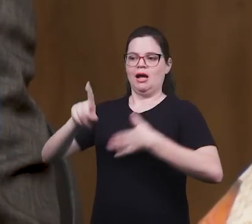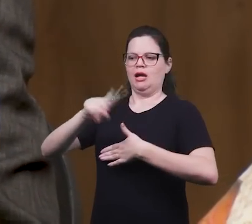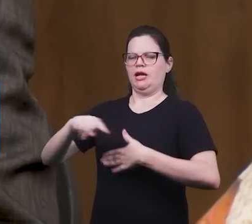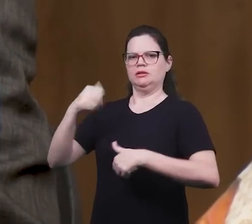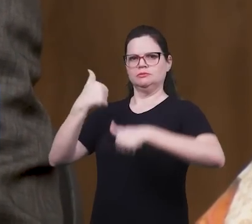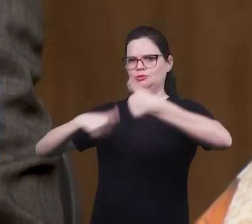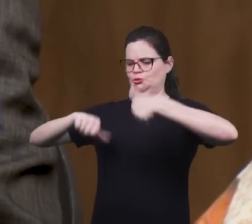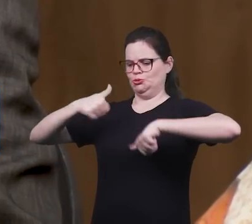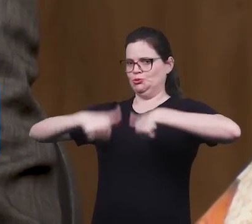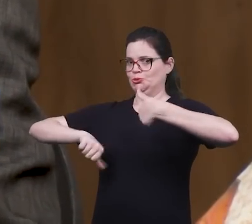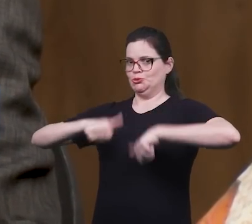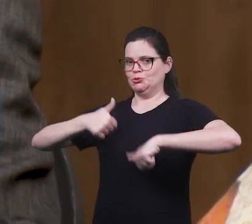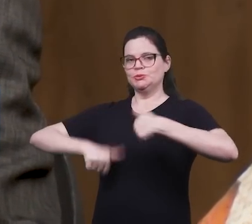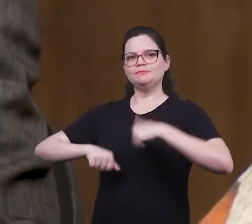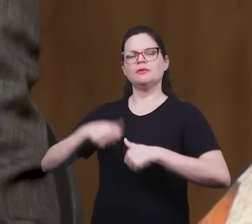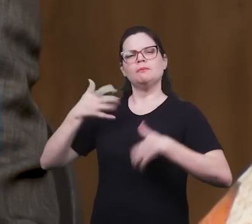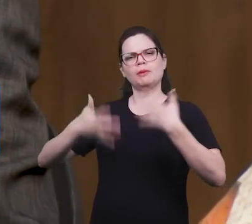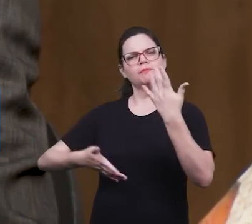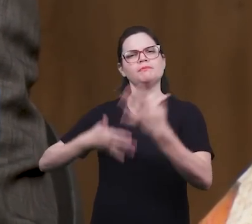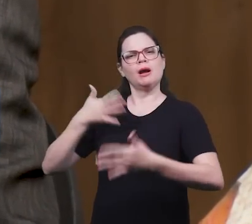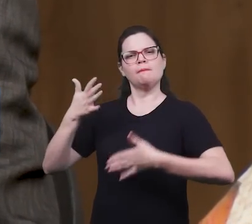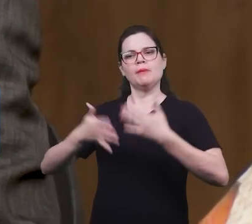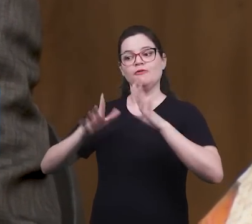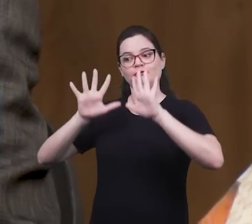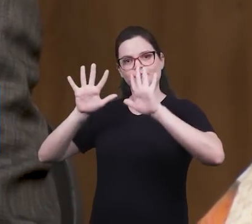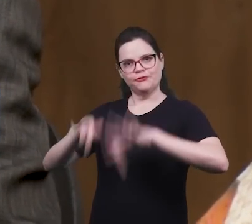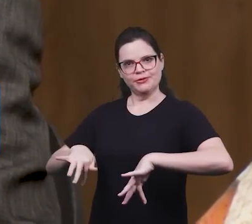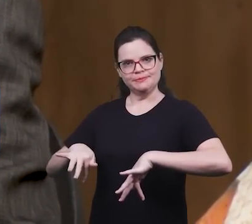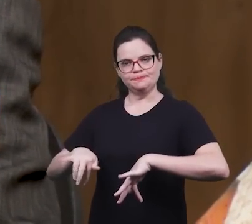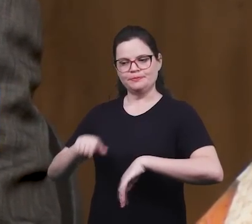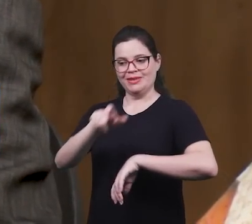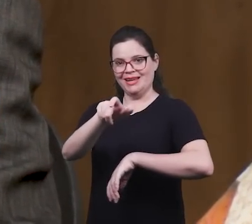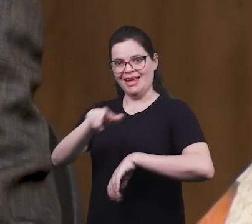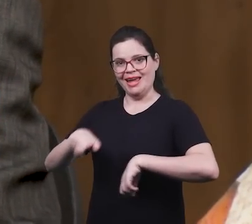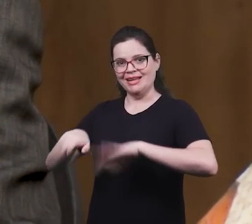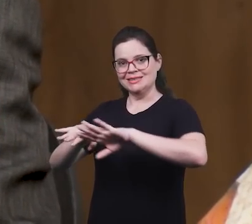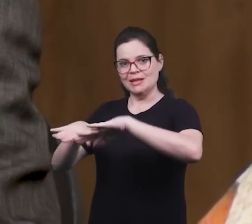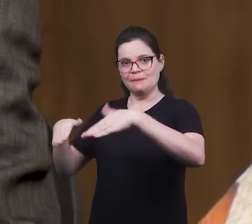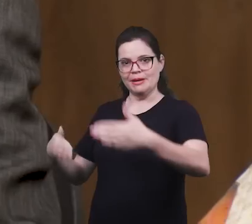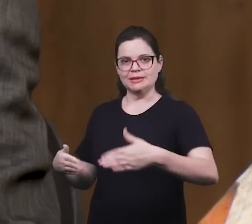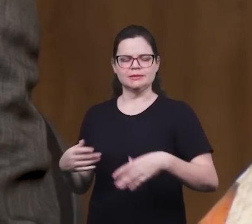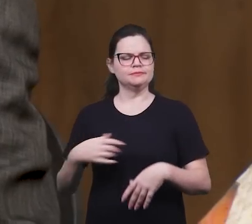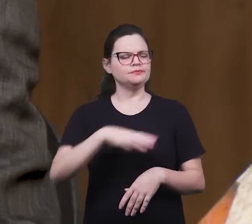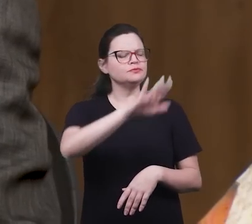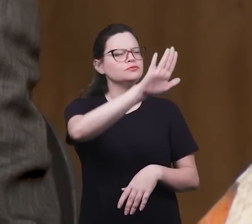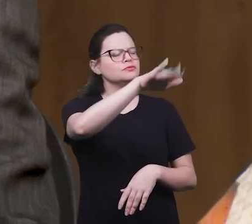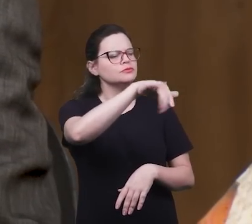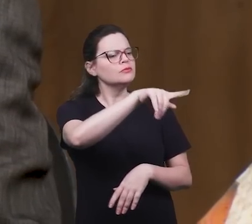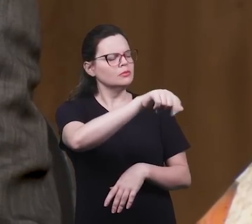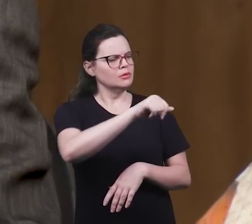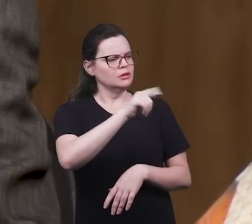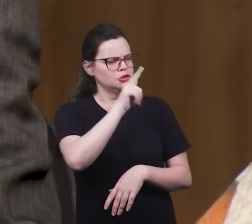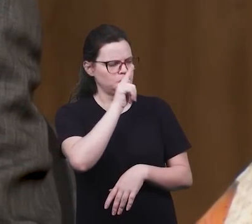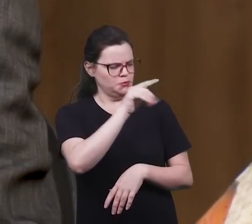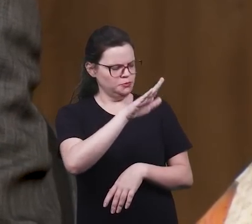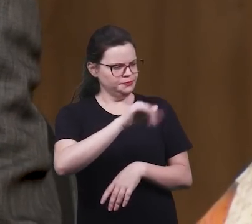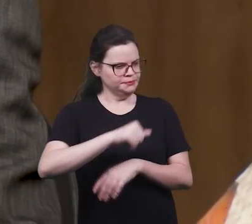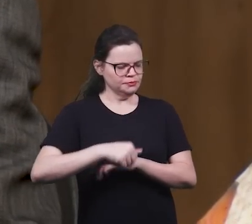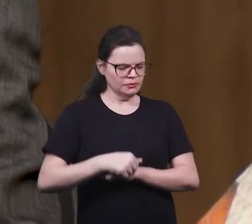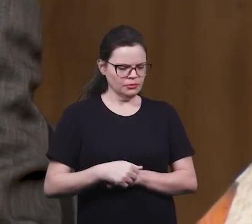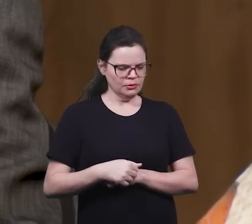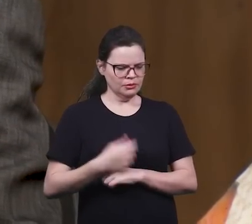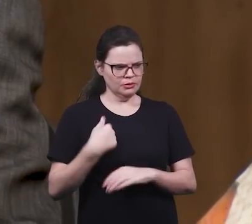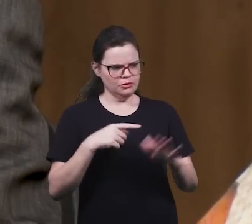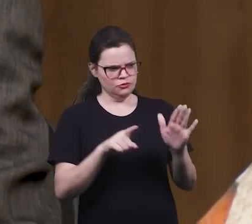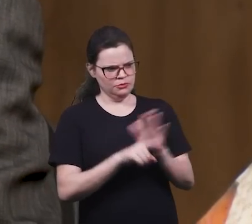ensino, o assunto, etc., terminou ali, um dos examinadores chegou para mim e disse assim, por acaso